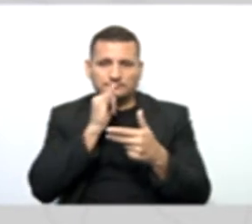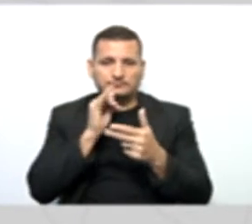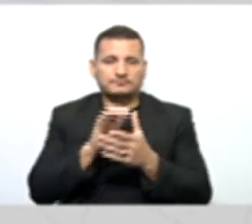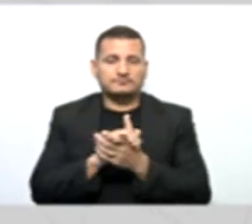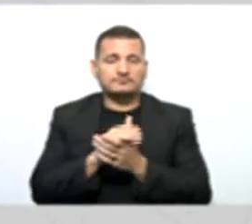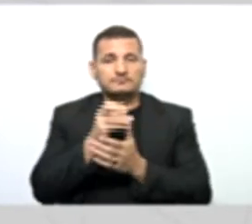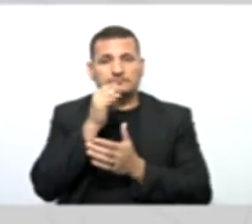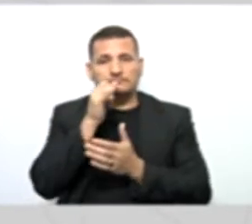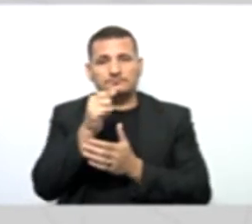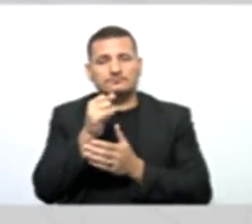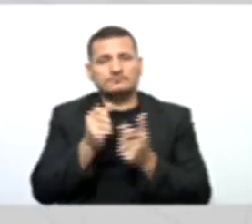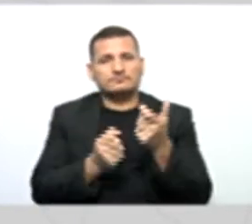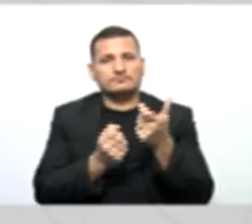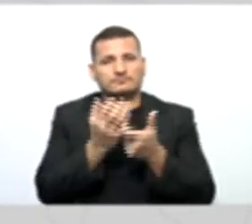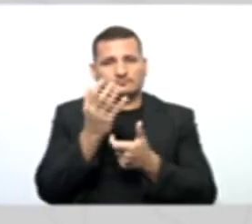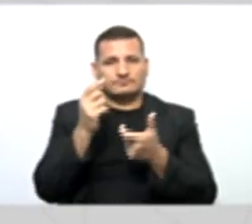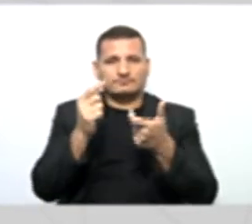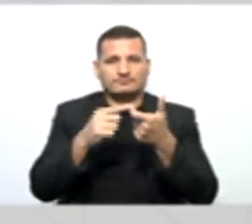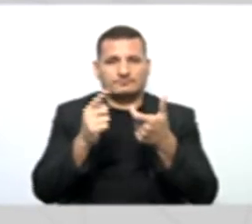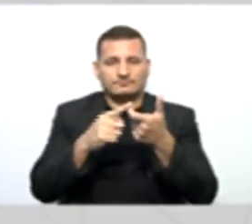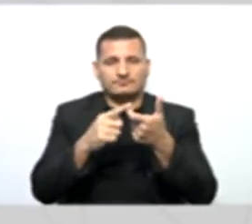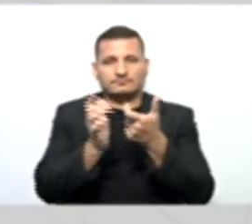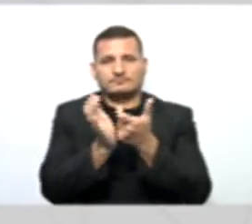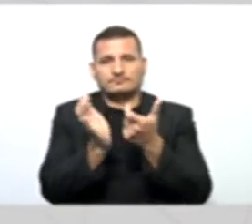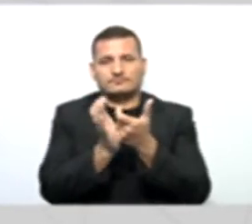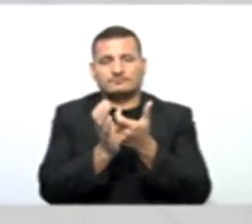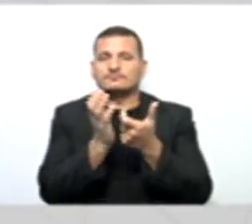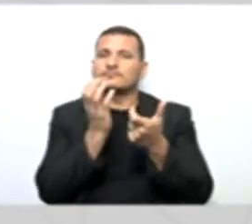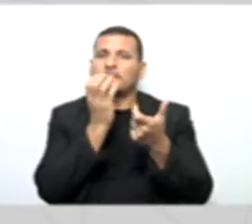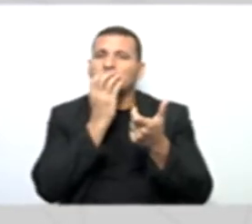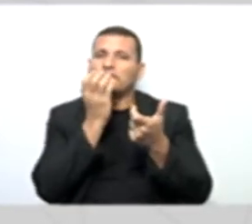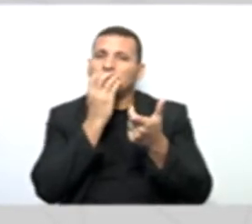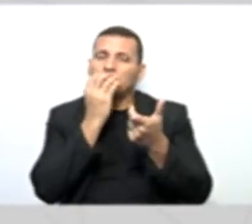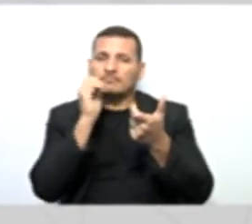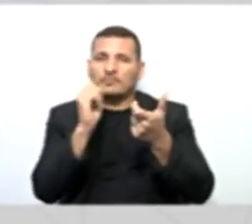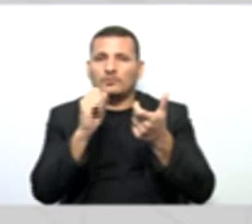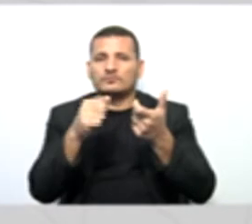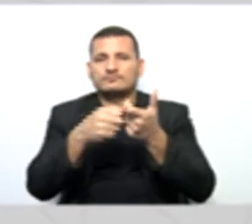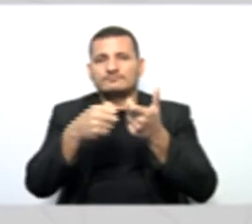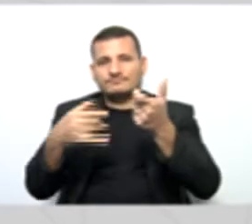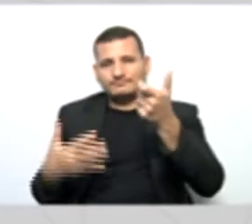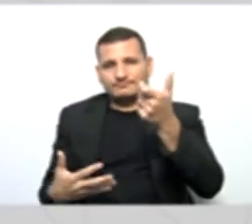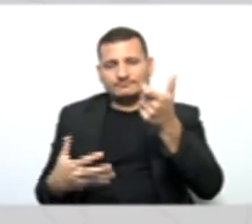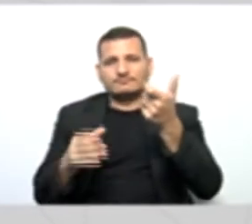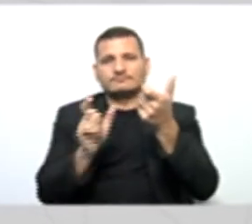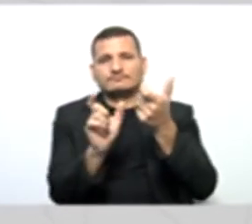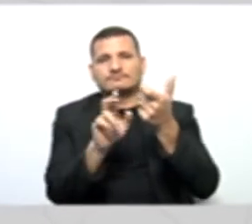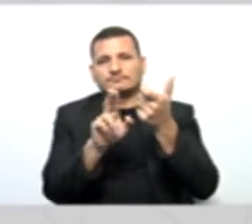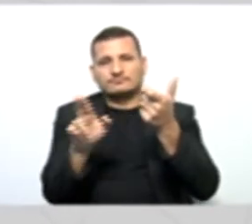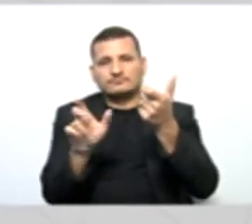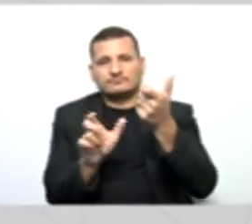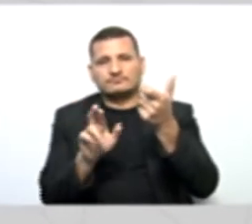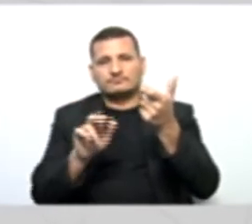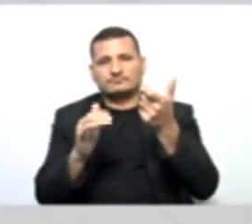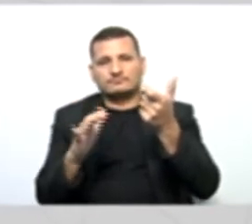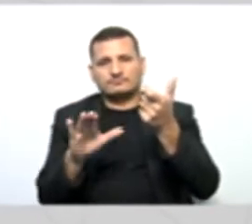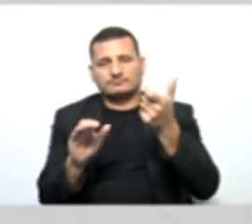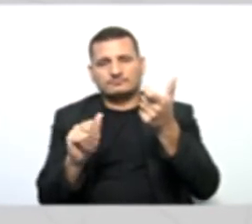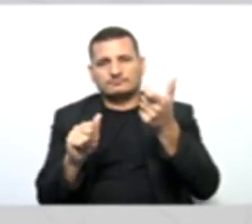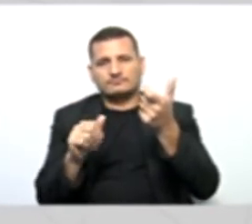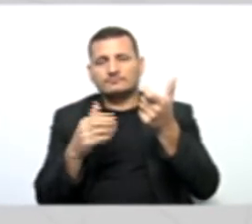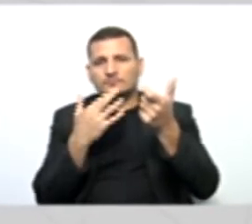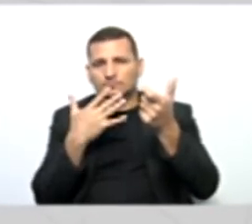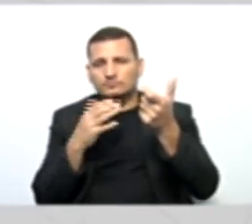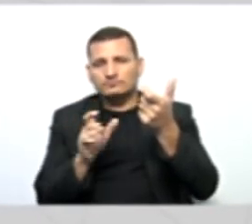se criarmos a classe cachorro, poderemos ter os seguintes atributos: nome, raça, cor e idade.